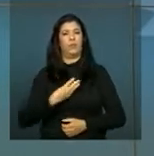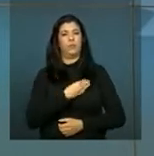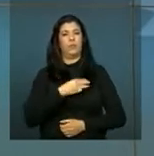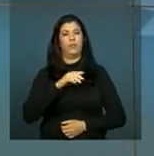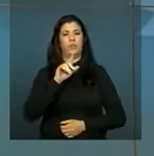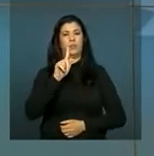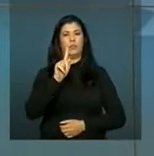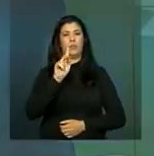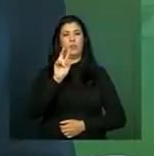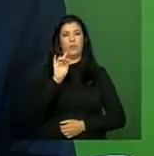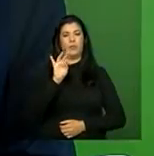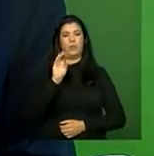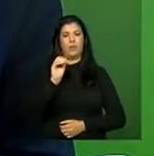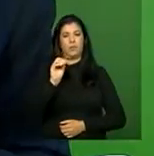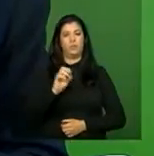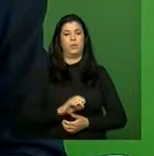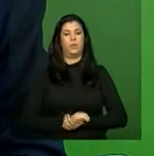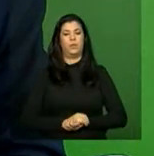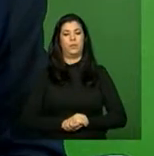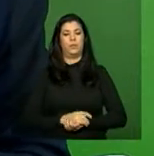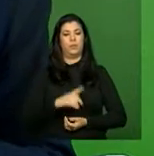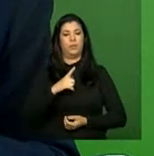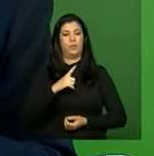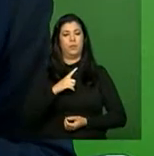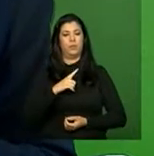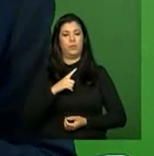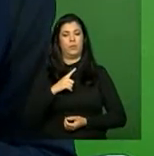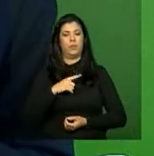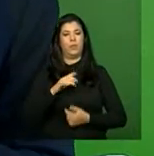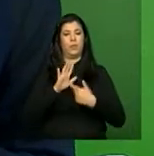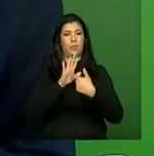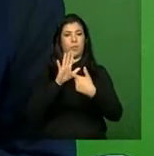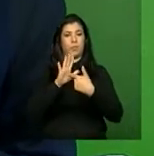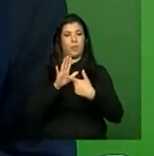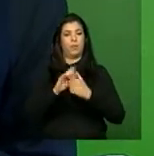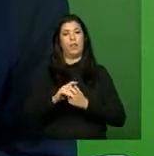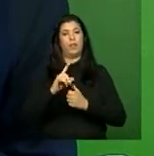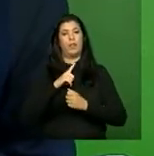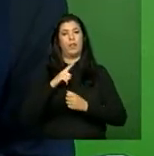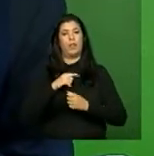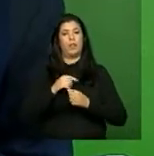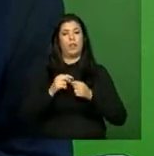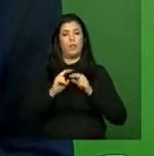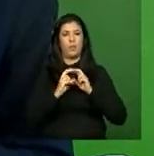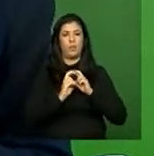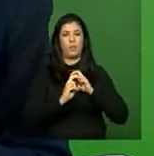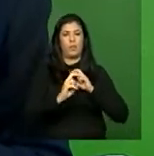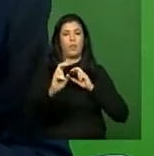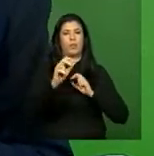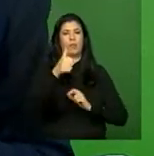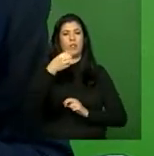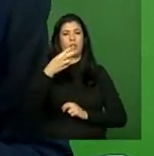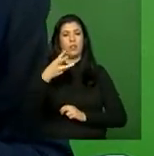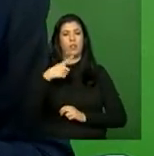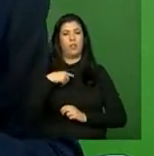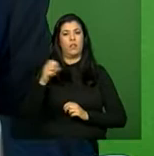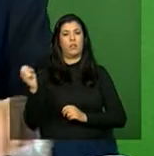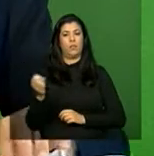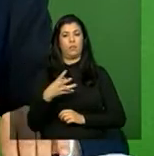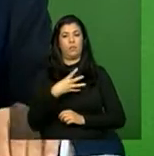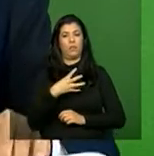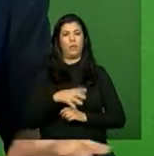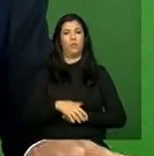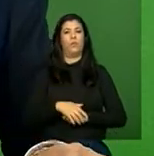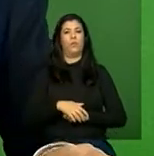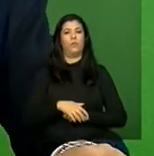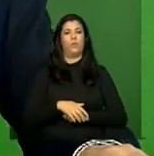Gilberto Ok vamos acompanhar que é o novo trem para o aeroporto de Guarulhos